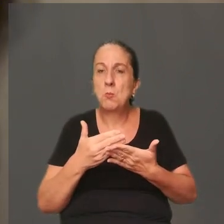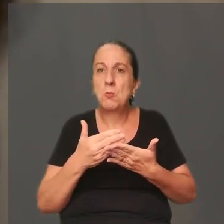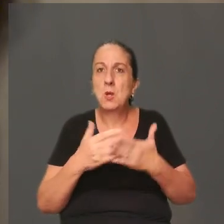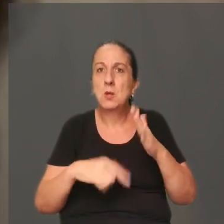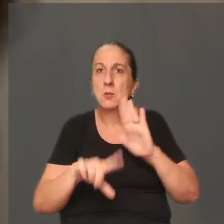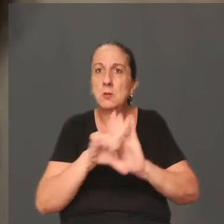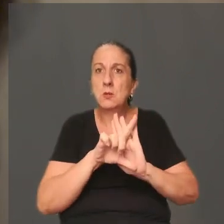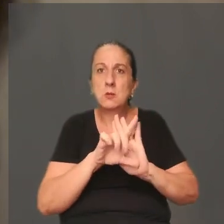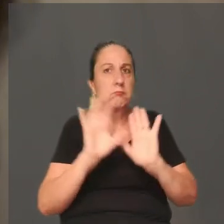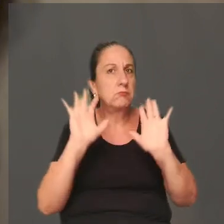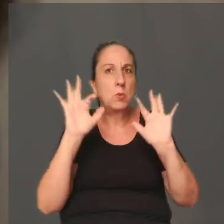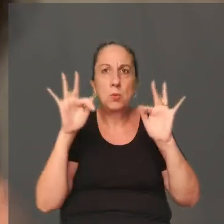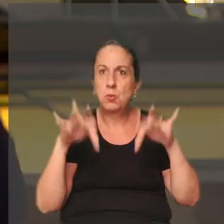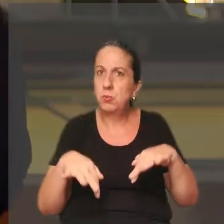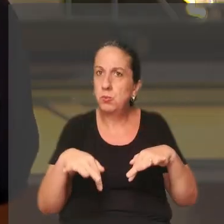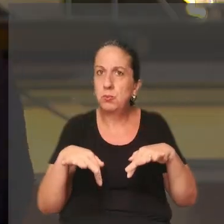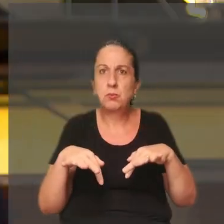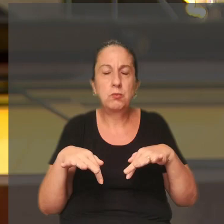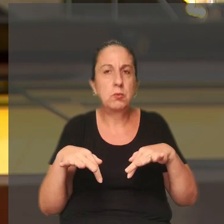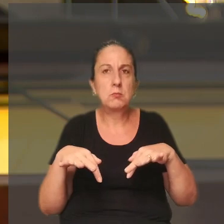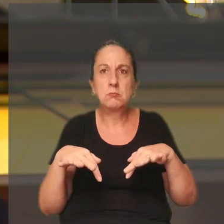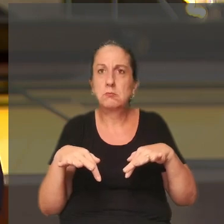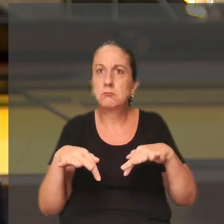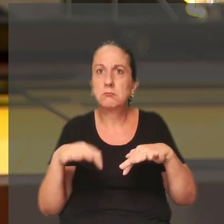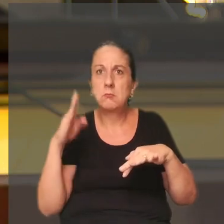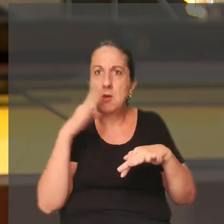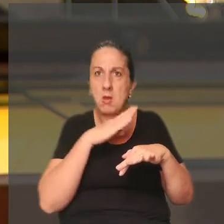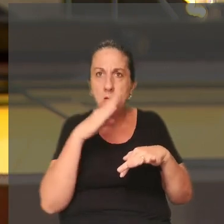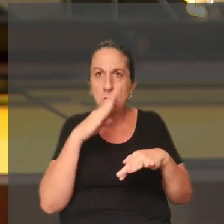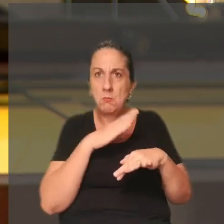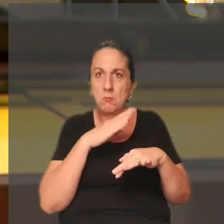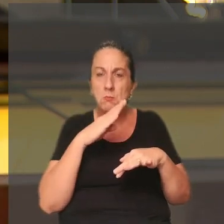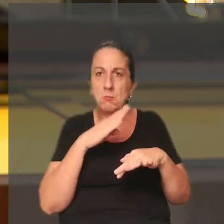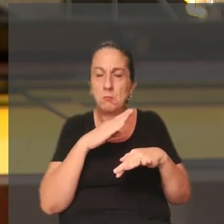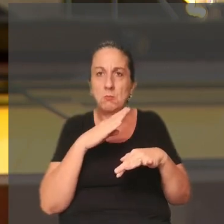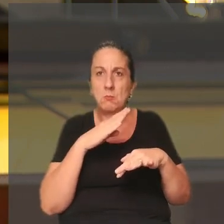do início da vigência dessa lei, acabou abruptamente.